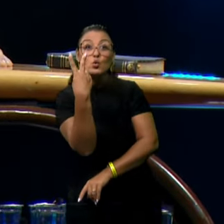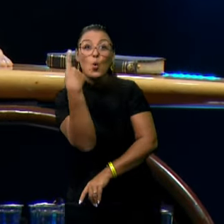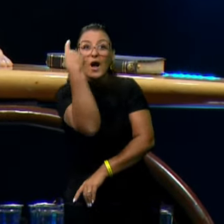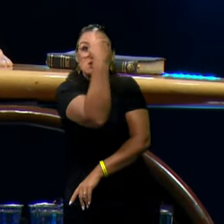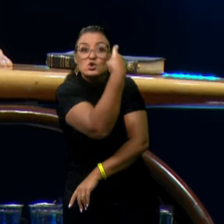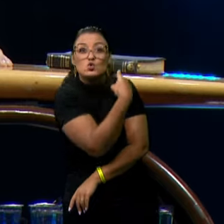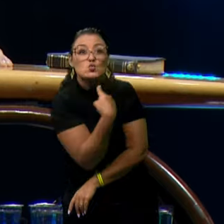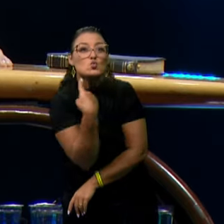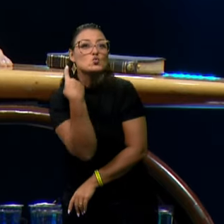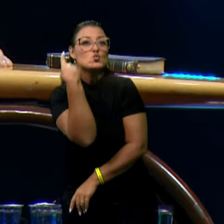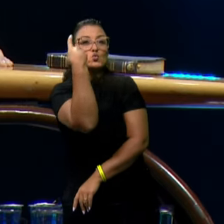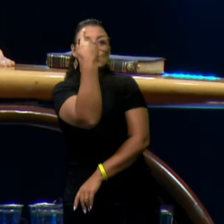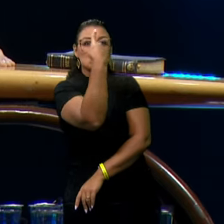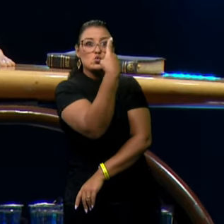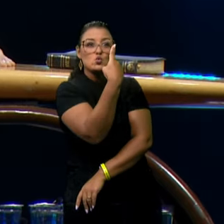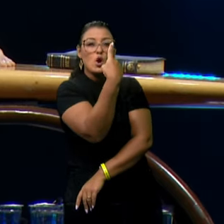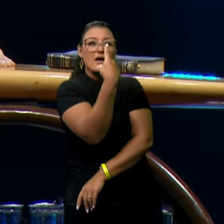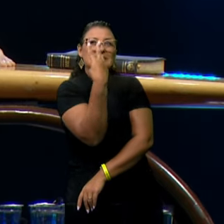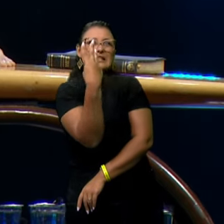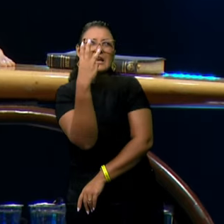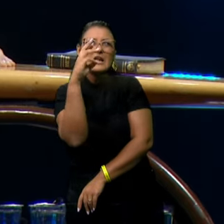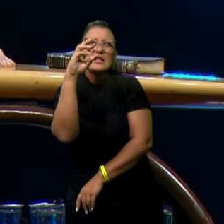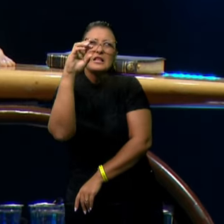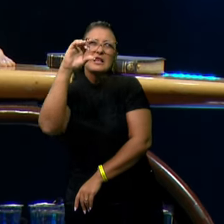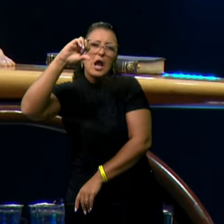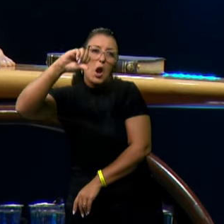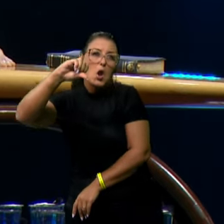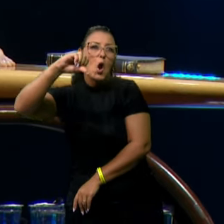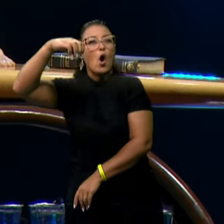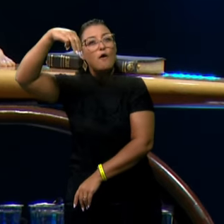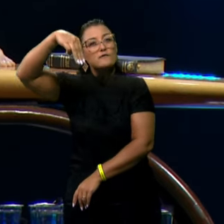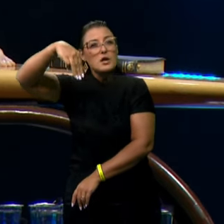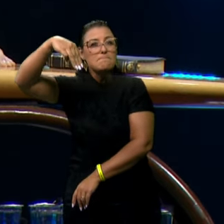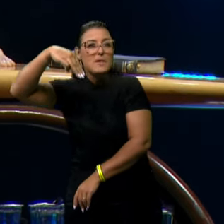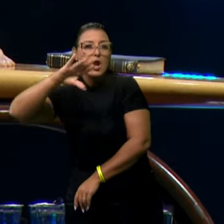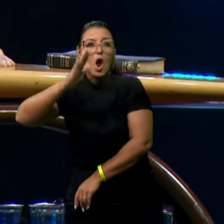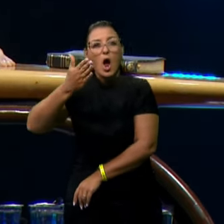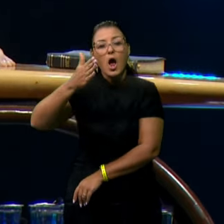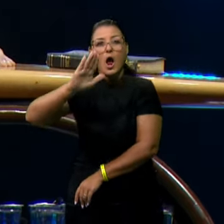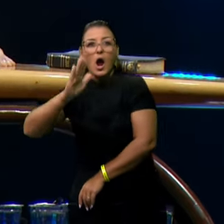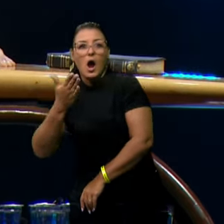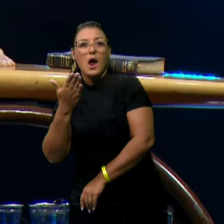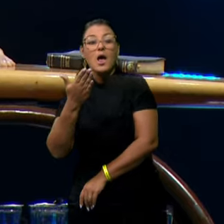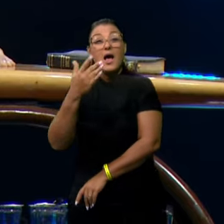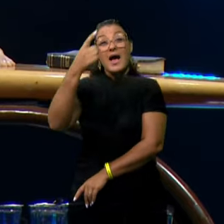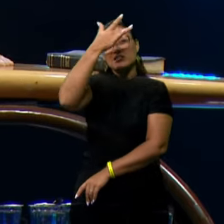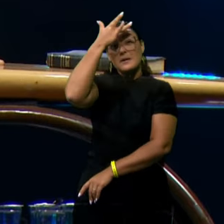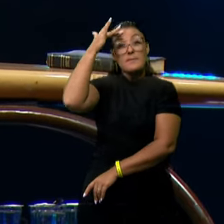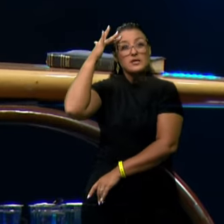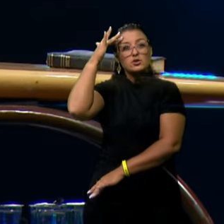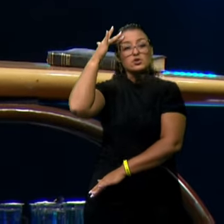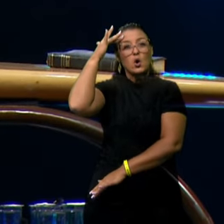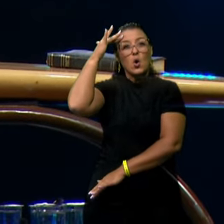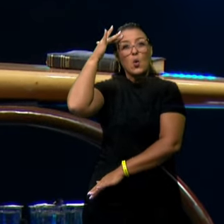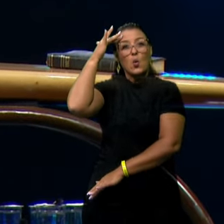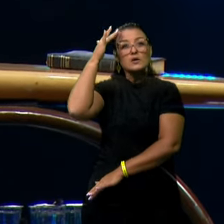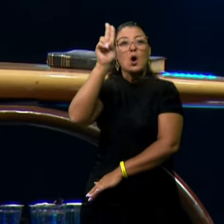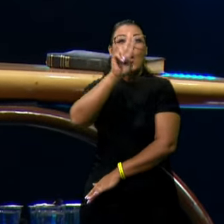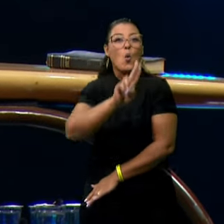duas horas 39 minutos duas horas 40 as pessoas gastam por dia